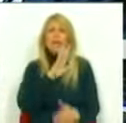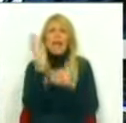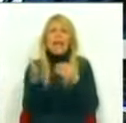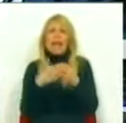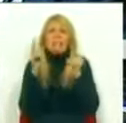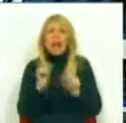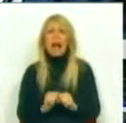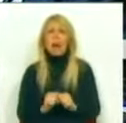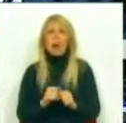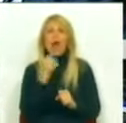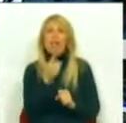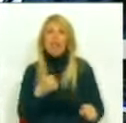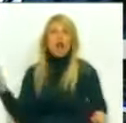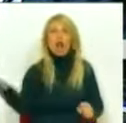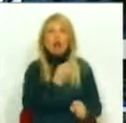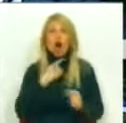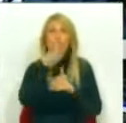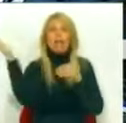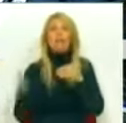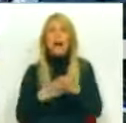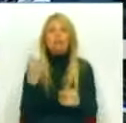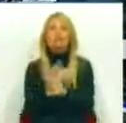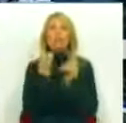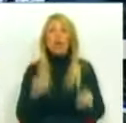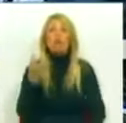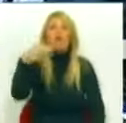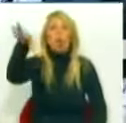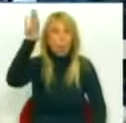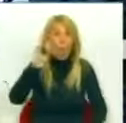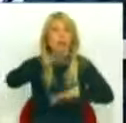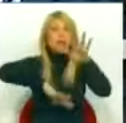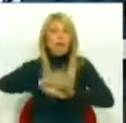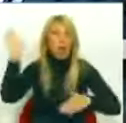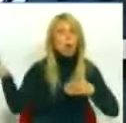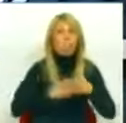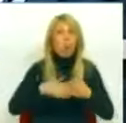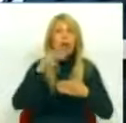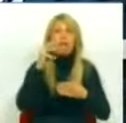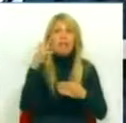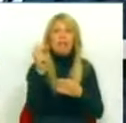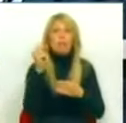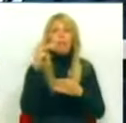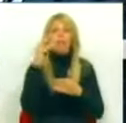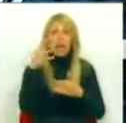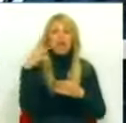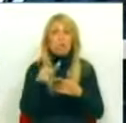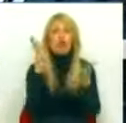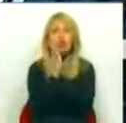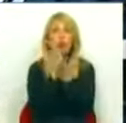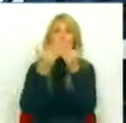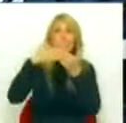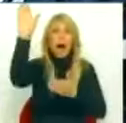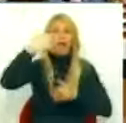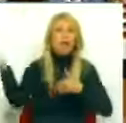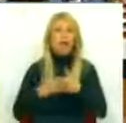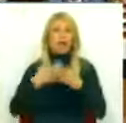diga encerramos, porque foi o Partido Socialista que encerrou mais de 3.000 escolas. Maternidade.